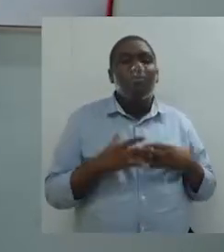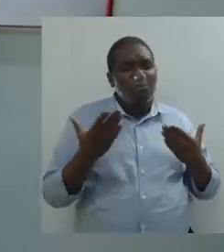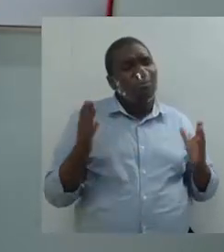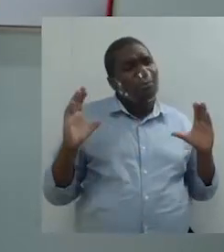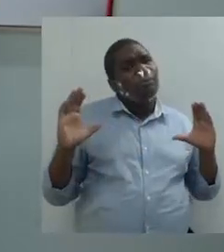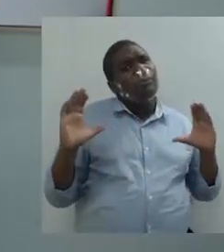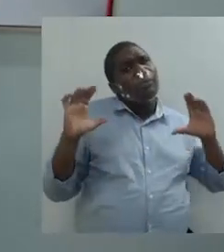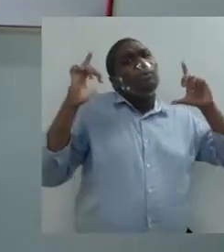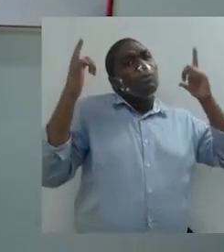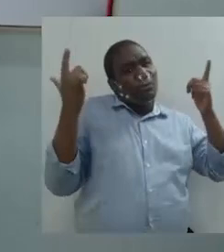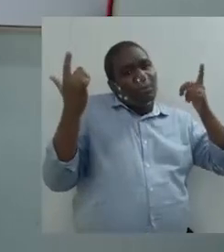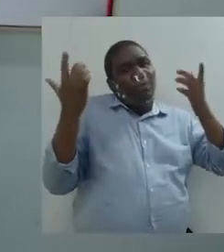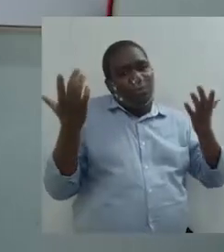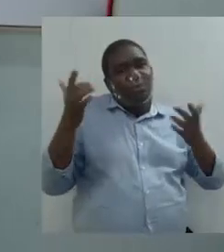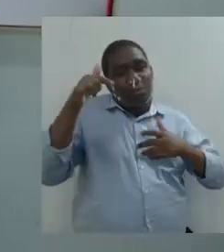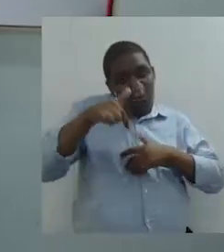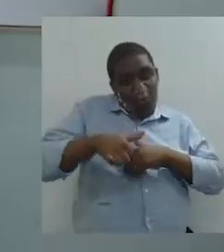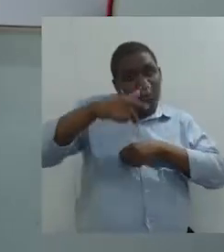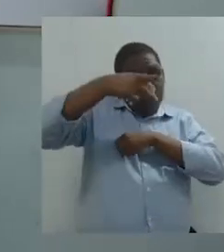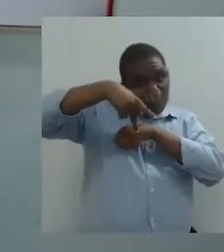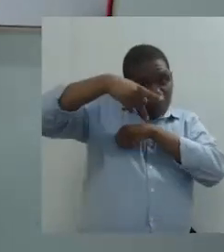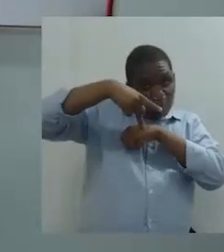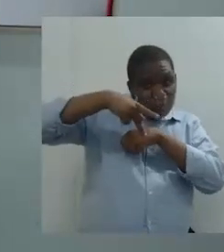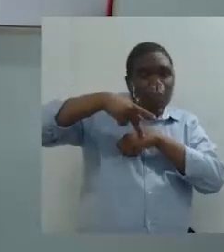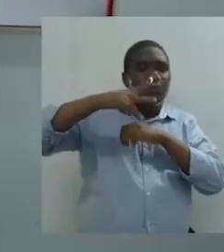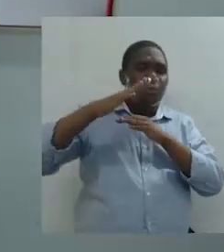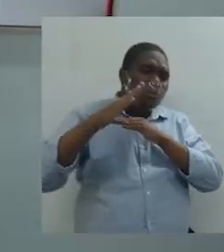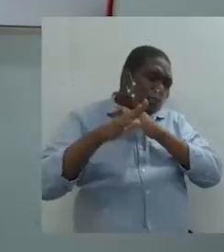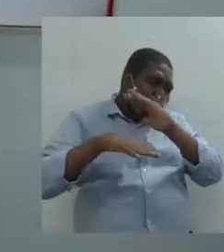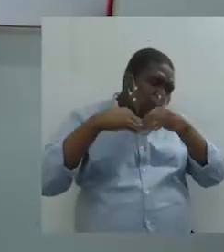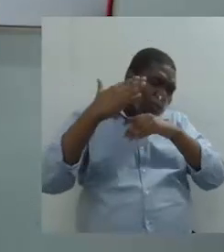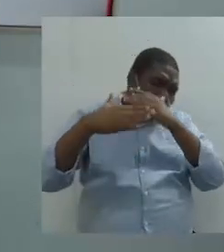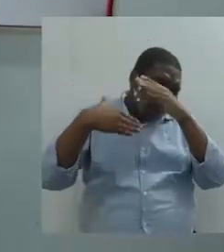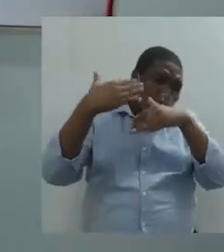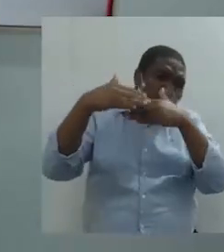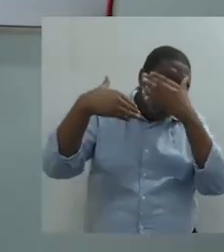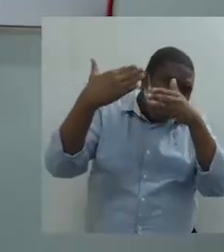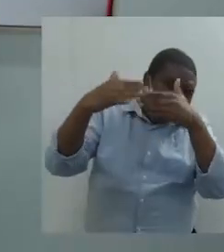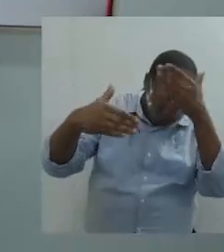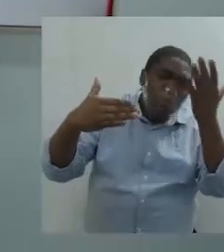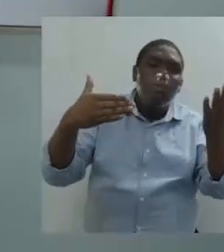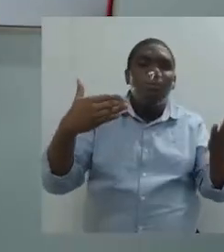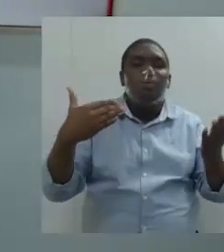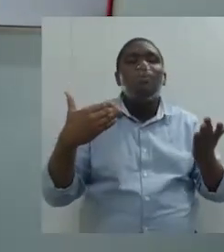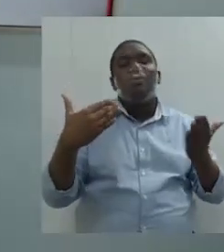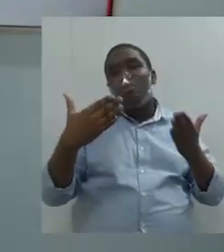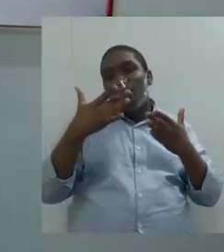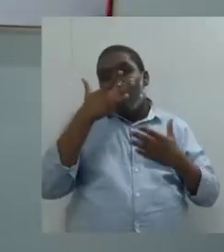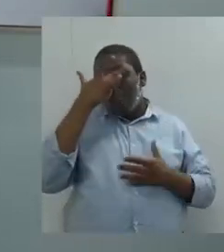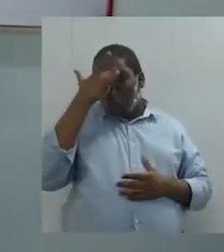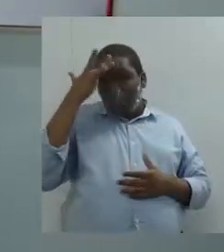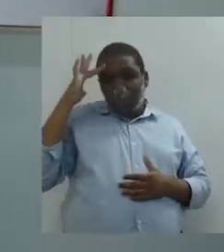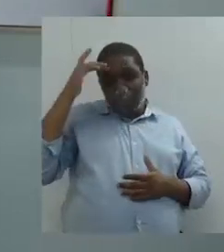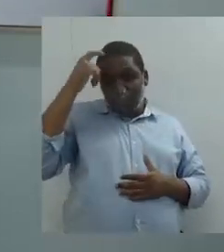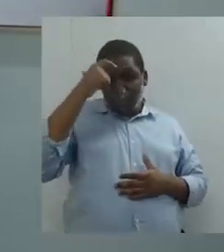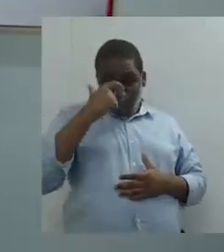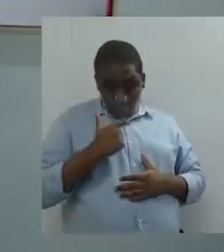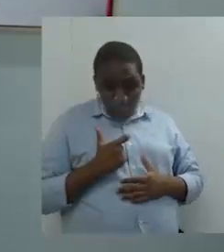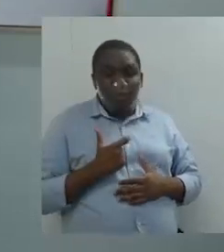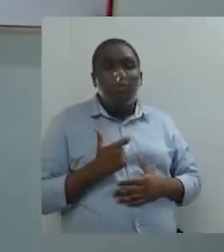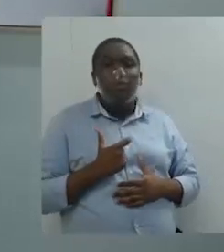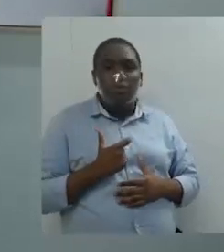Evidentemente, o progresso, o desenvolvimento, eles fizeram com que o homem